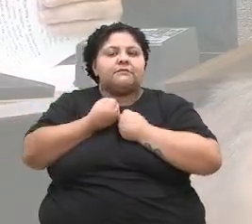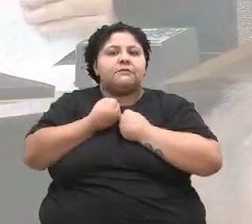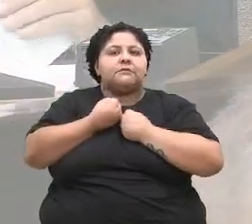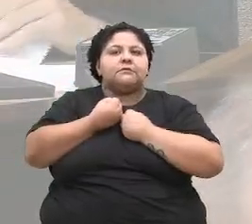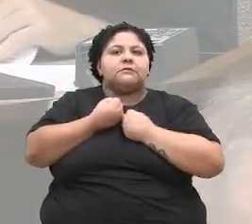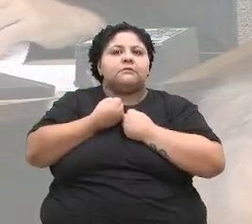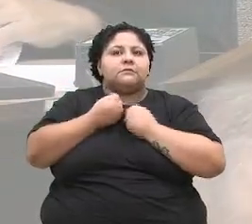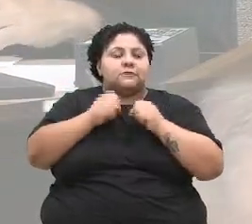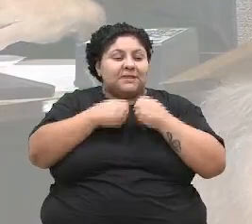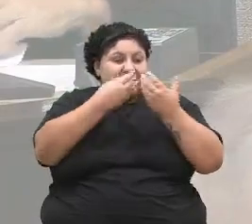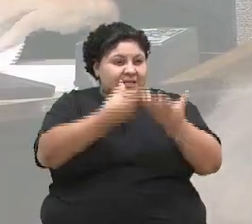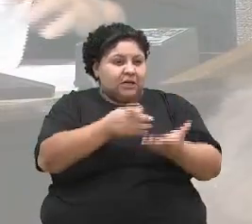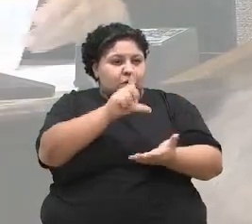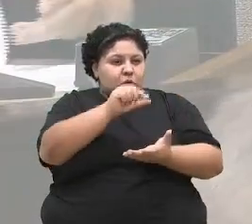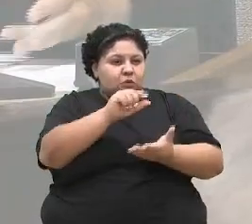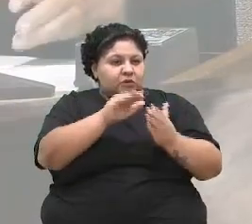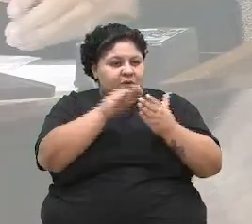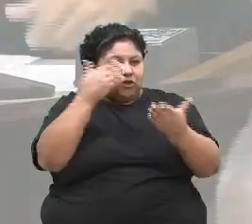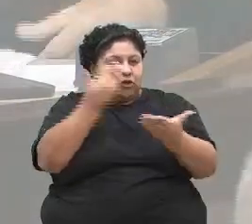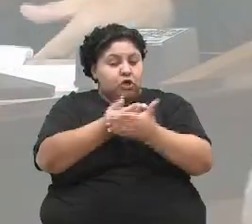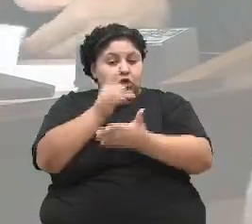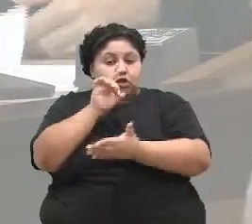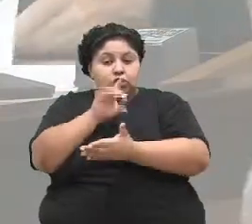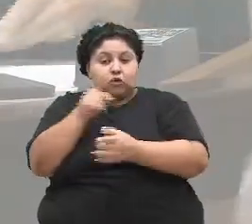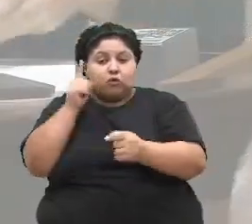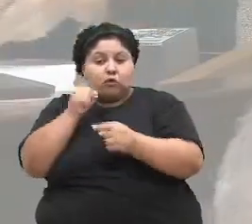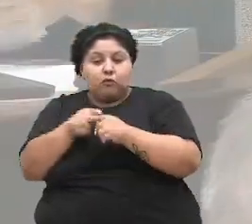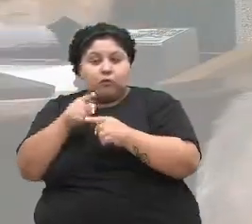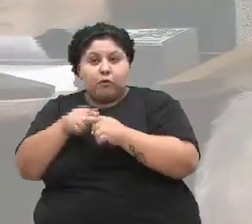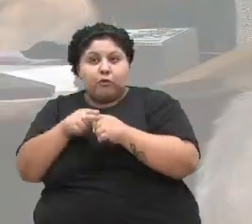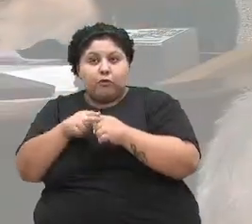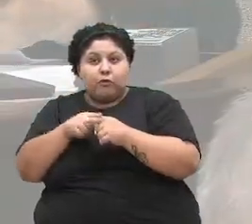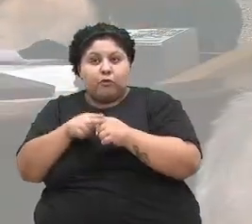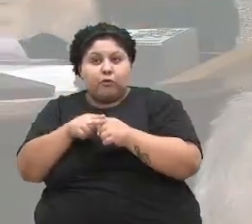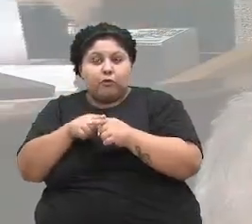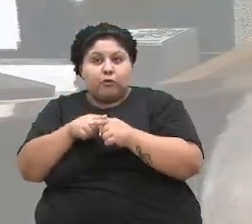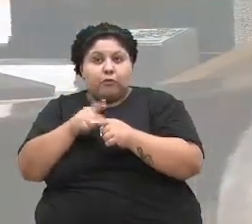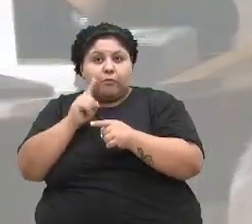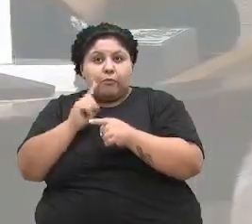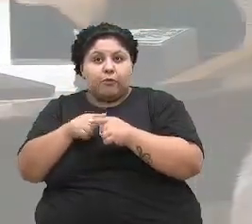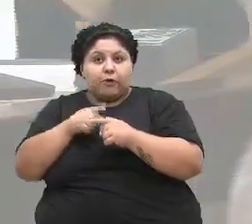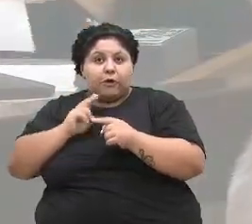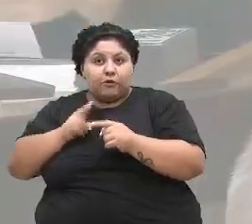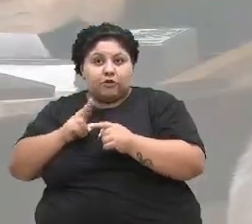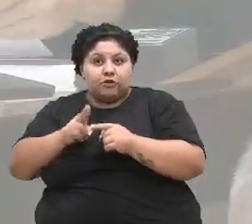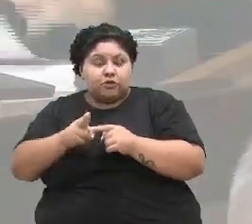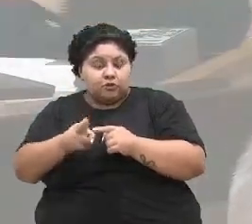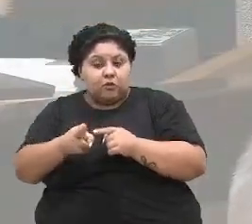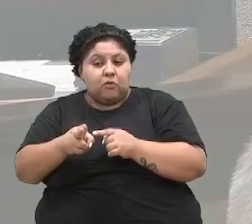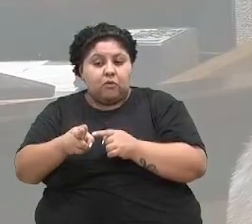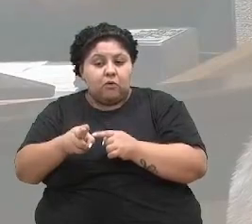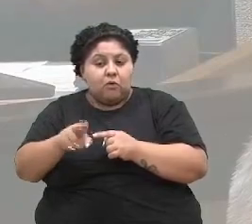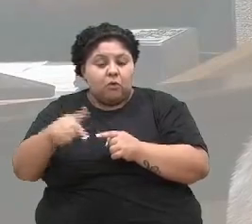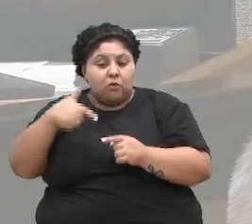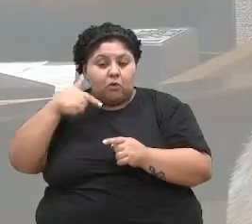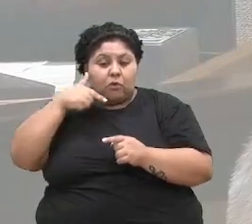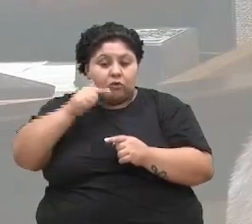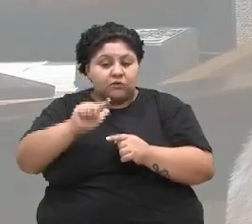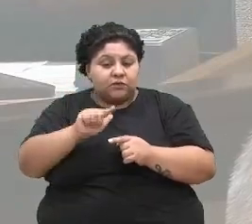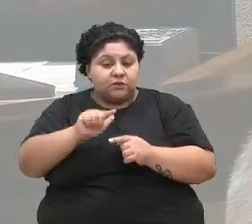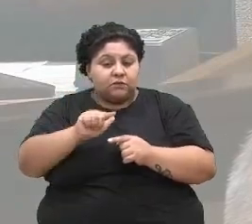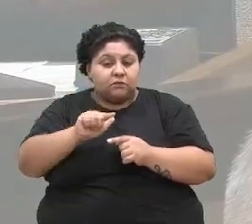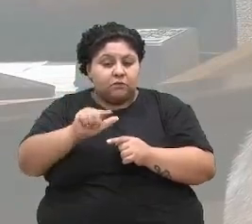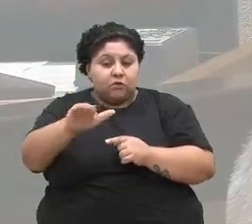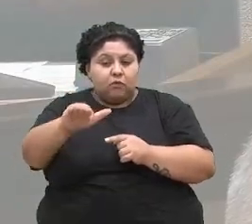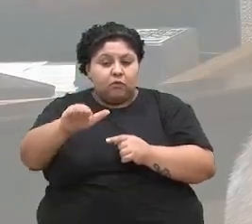10 escolas, só foi possível porque pegou uma continuidade de outro governo. Porque a gente tem que também ter o